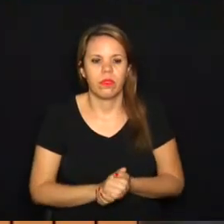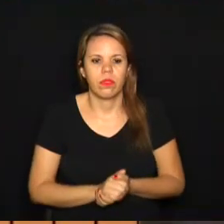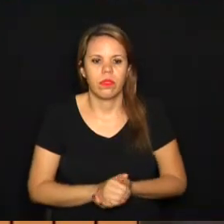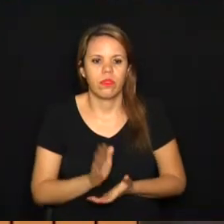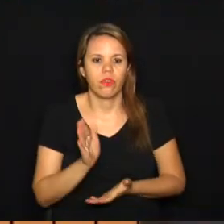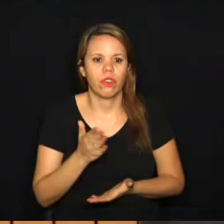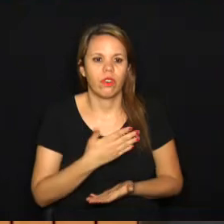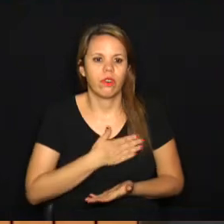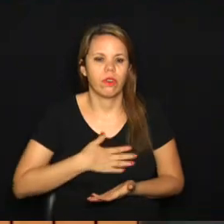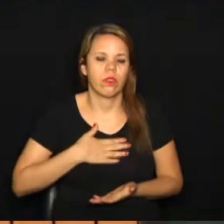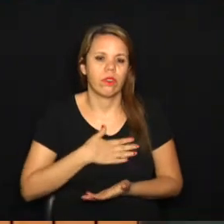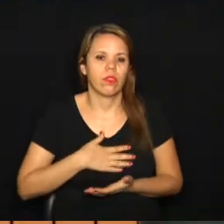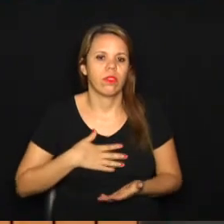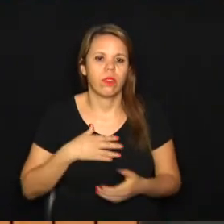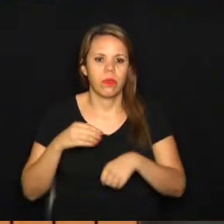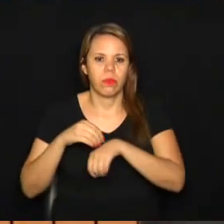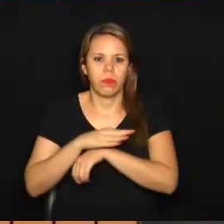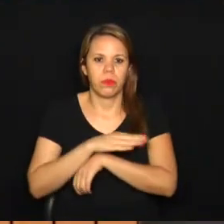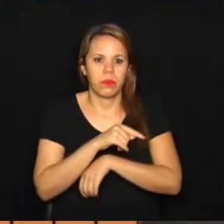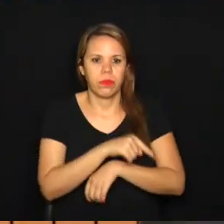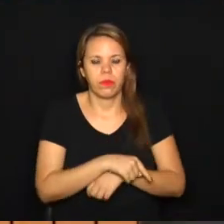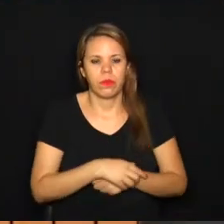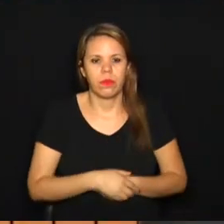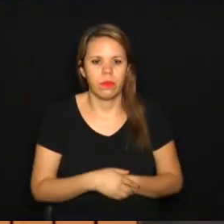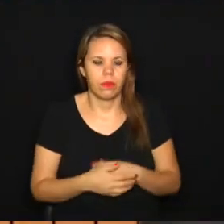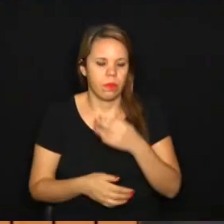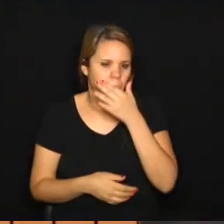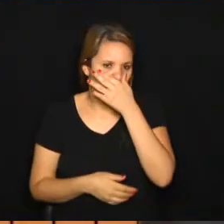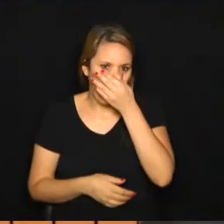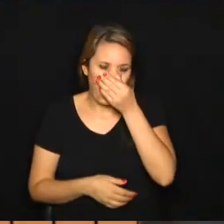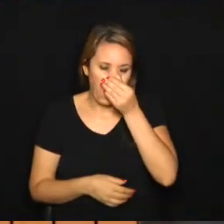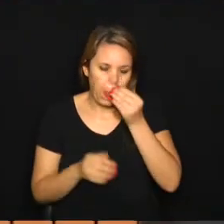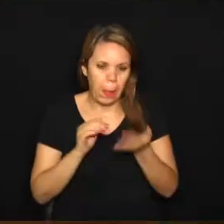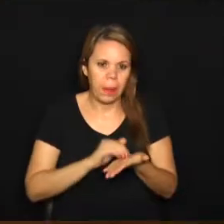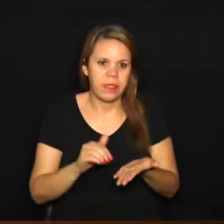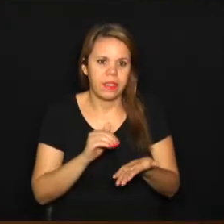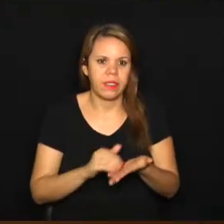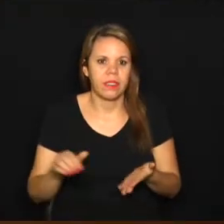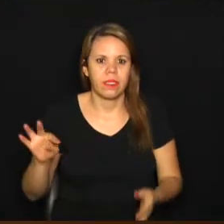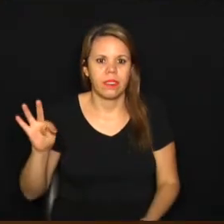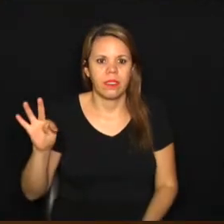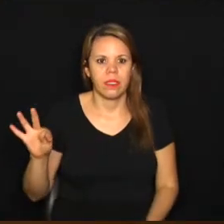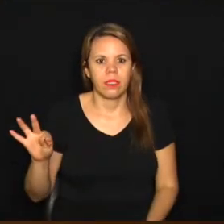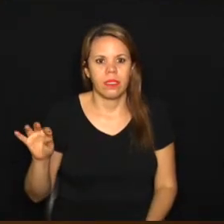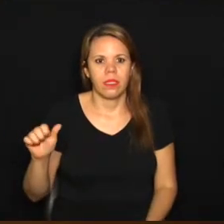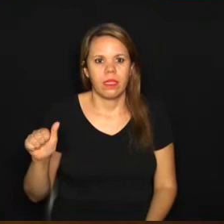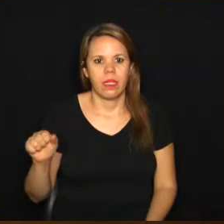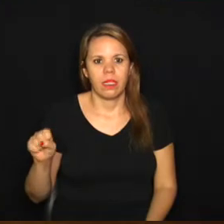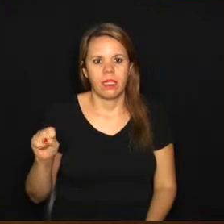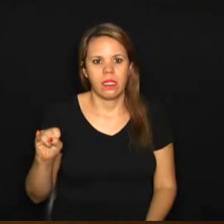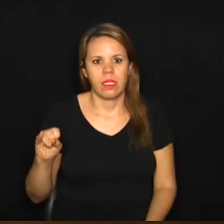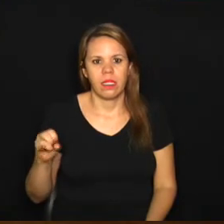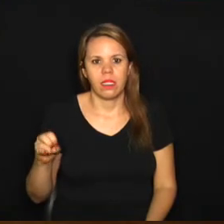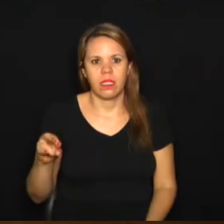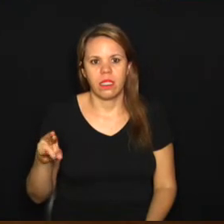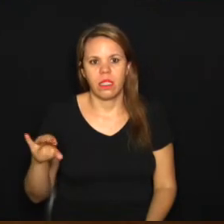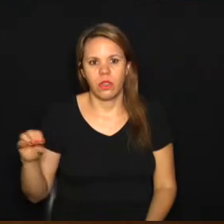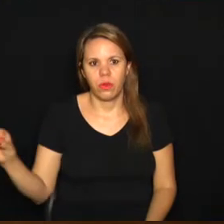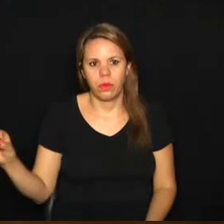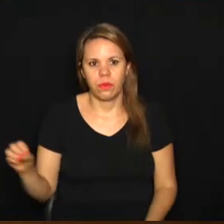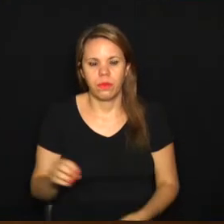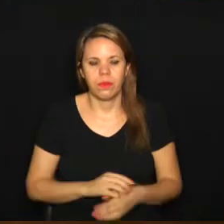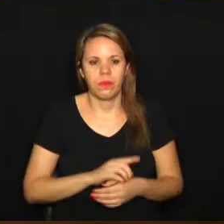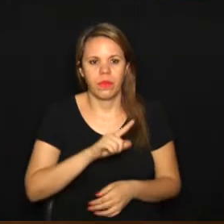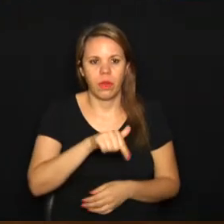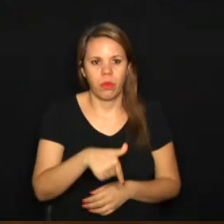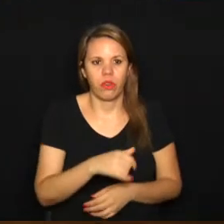imediato, gostaria de passar a palavra para o secretário Tarciso e depois, em seguida, ao senhor